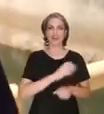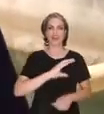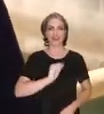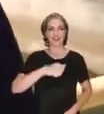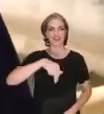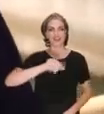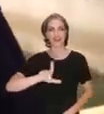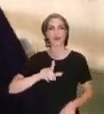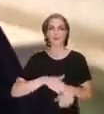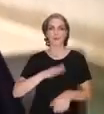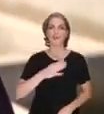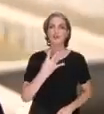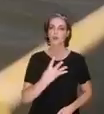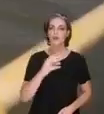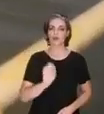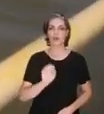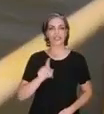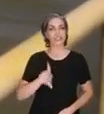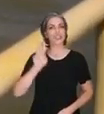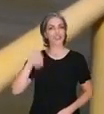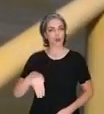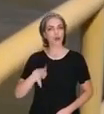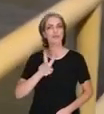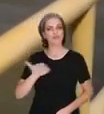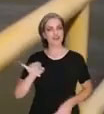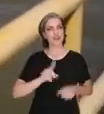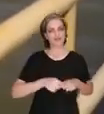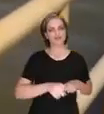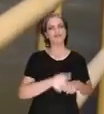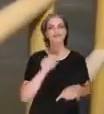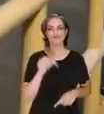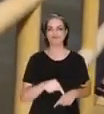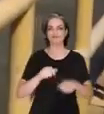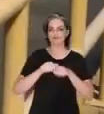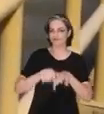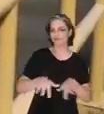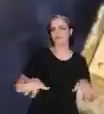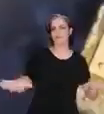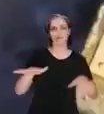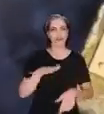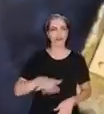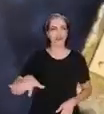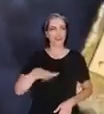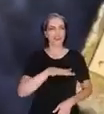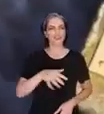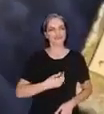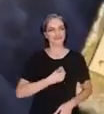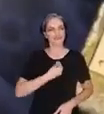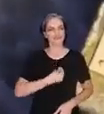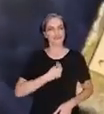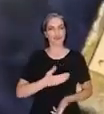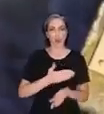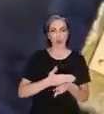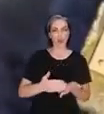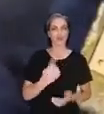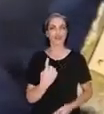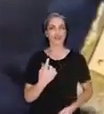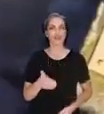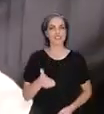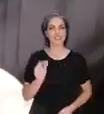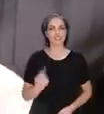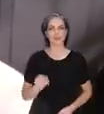48 quilômetros de extensão que vai permitir a perenização de toda essa área.